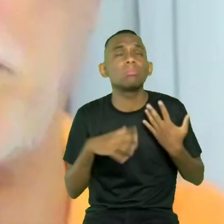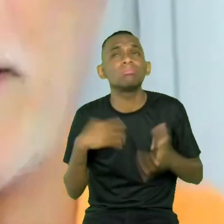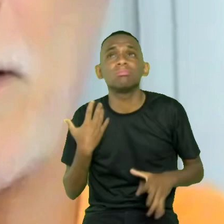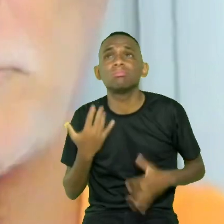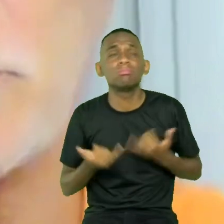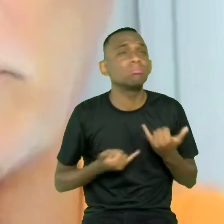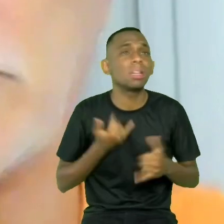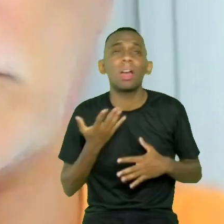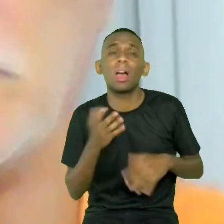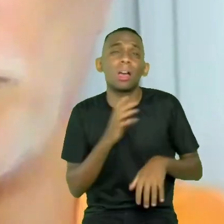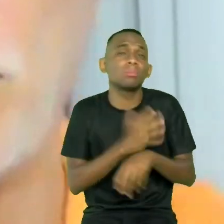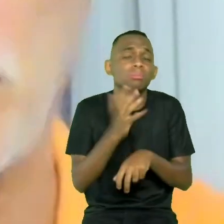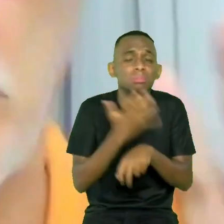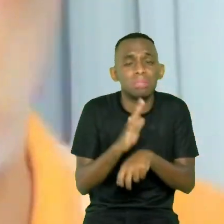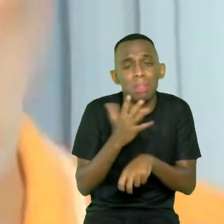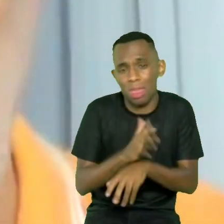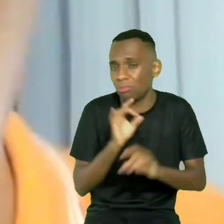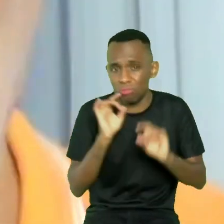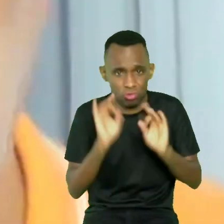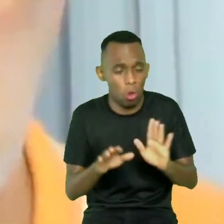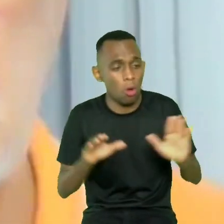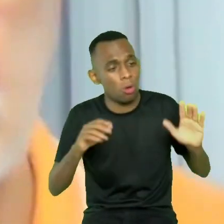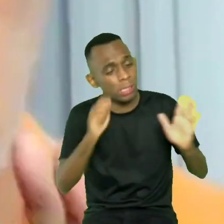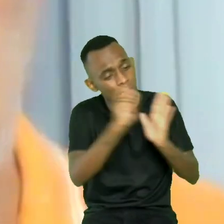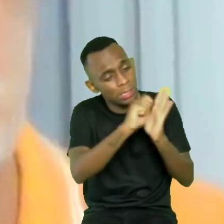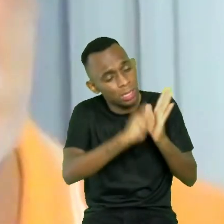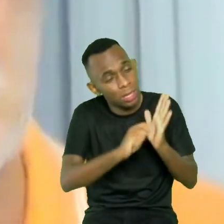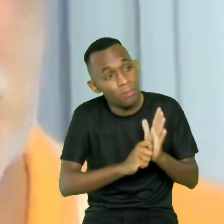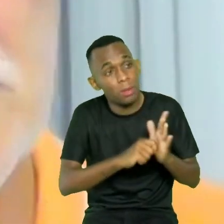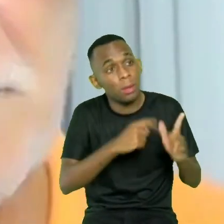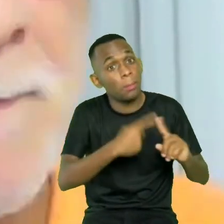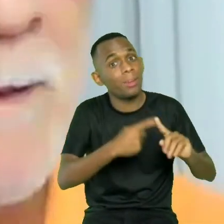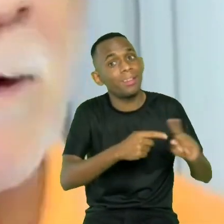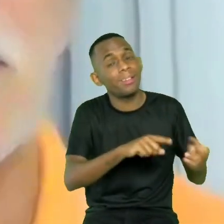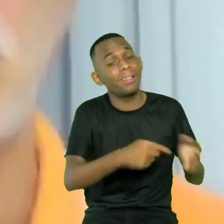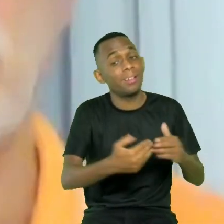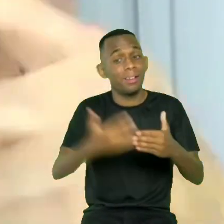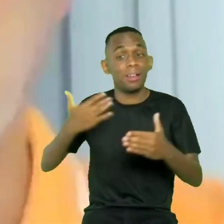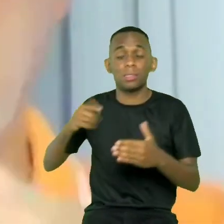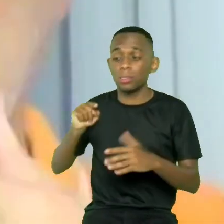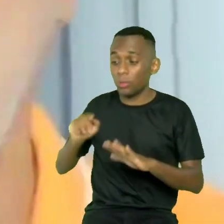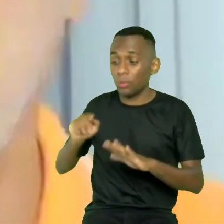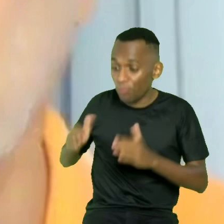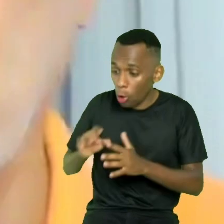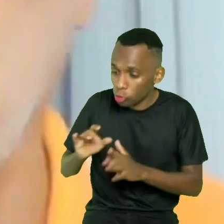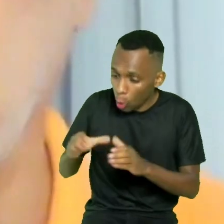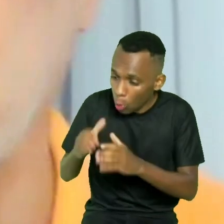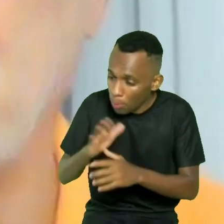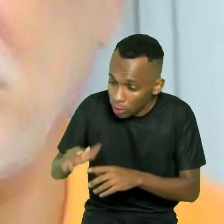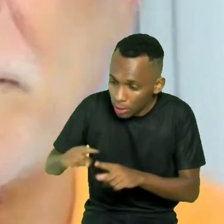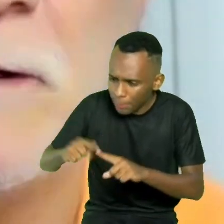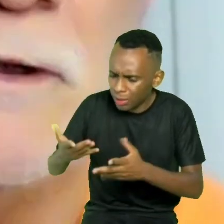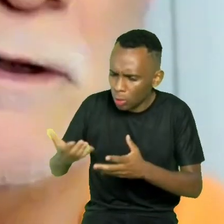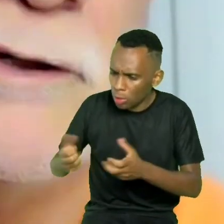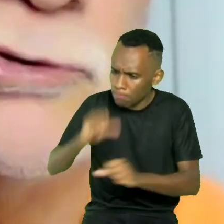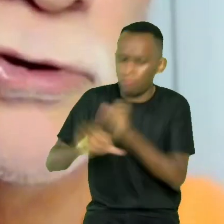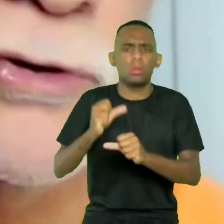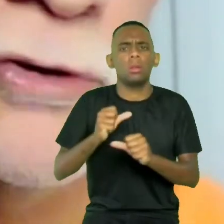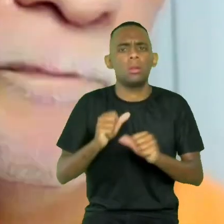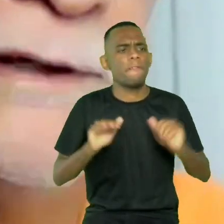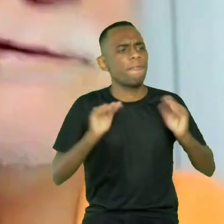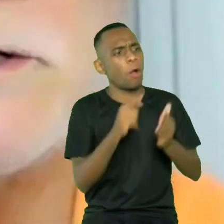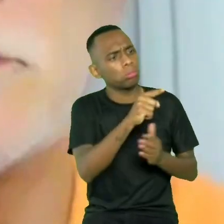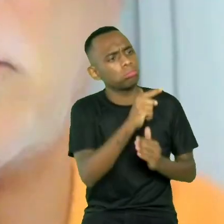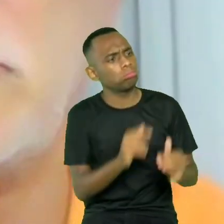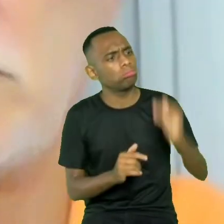exercício, uma prática. Meu foco era literatura infantil, eu escrevia para crianças. Agora eu virei a chave um pouquinho. Eu